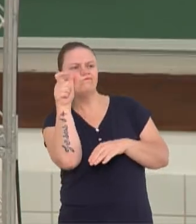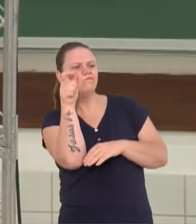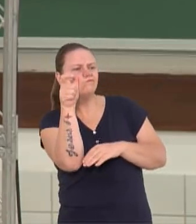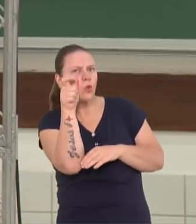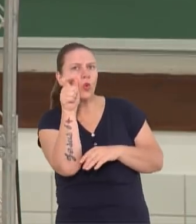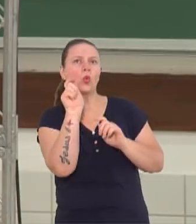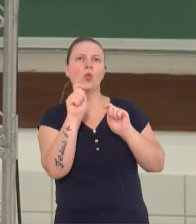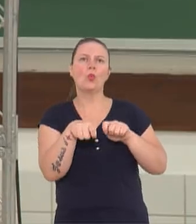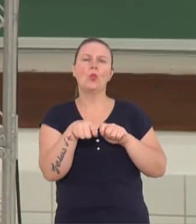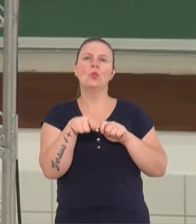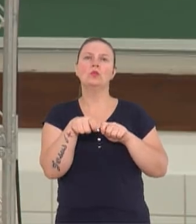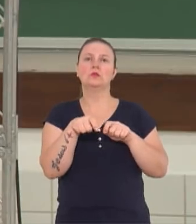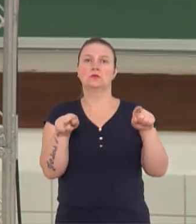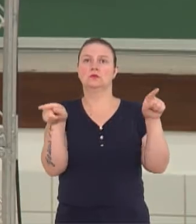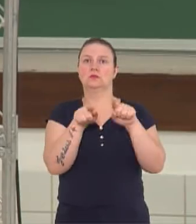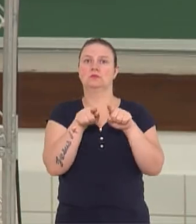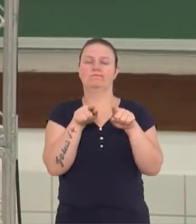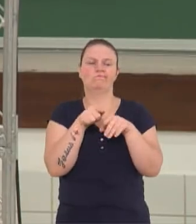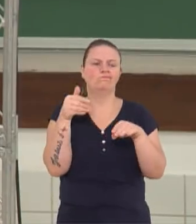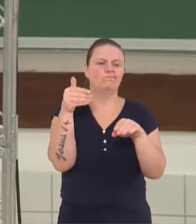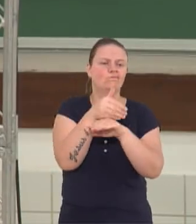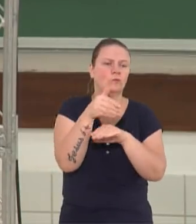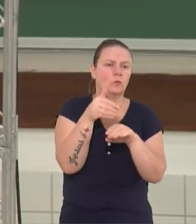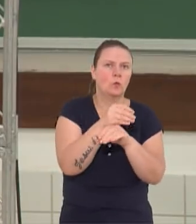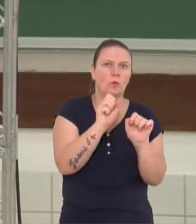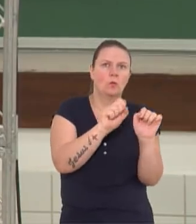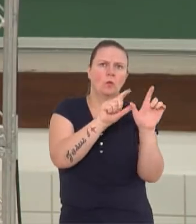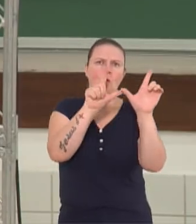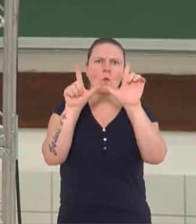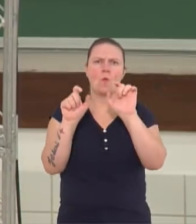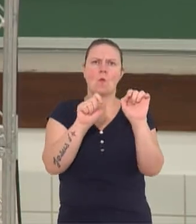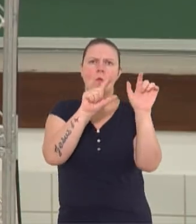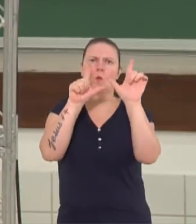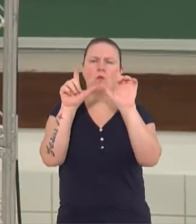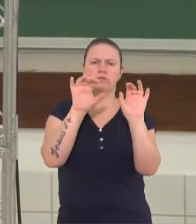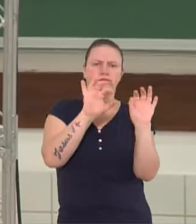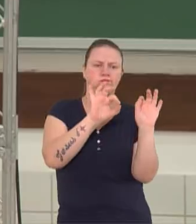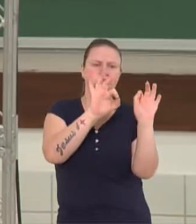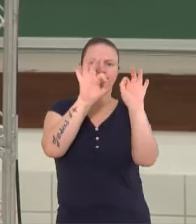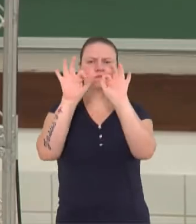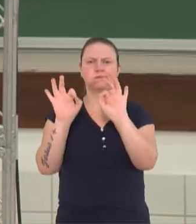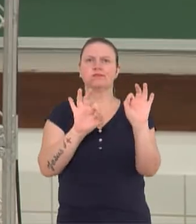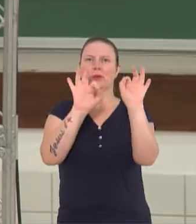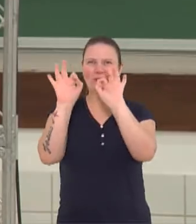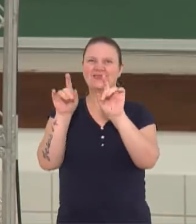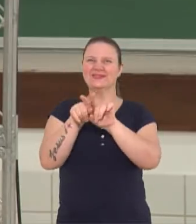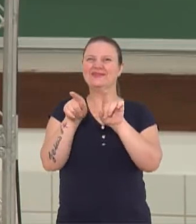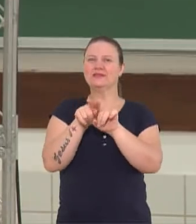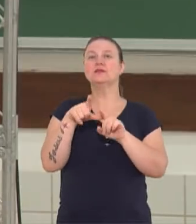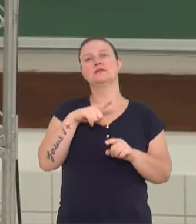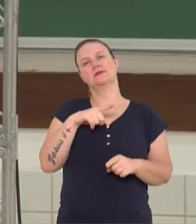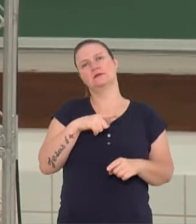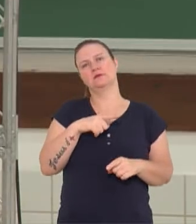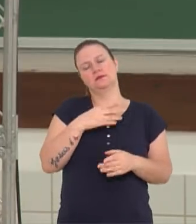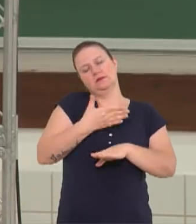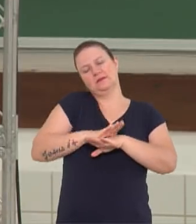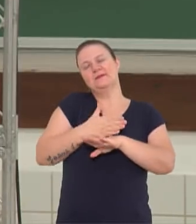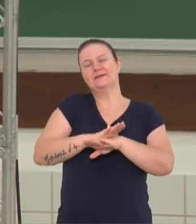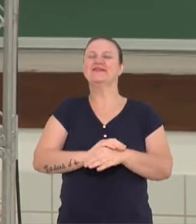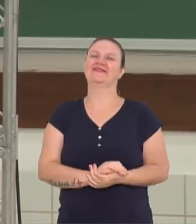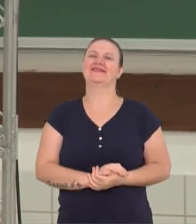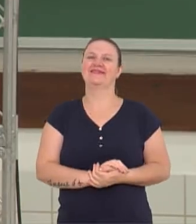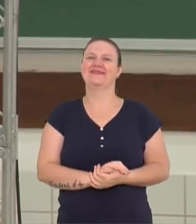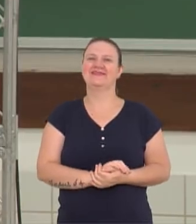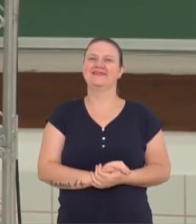vocês conseguem ter acesso aos slides e todo o material que a gente traz aqui para a aula e também para alguns exercícios,